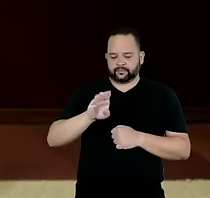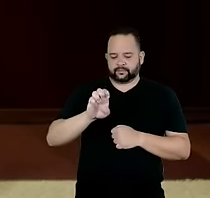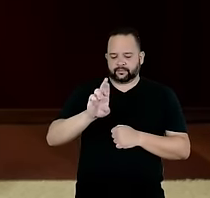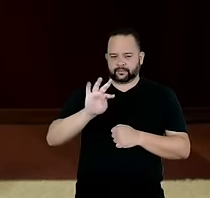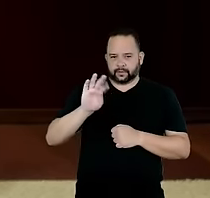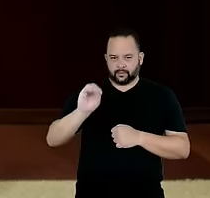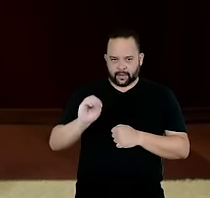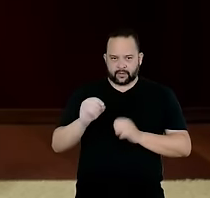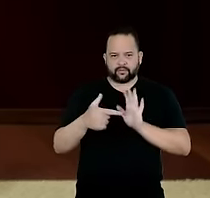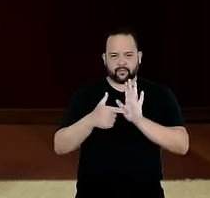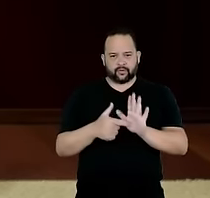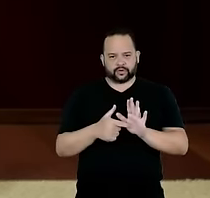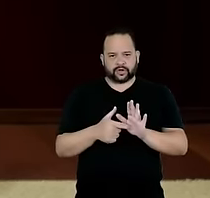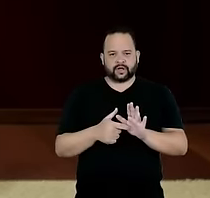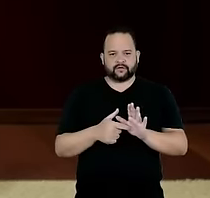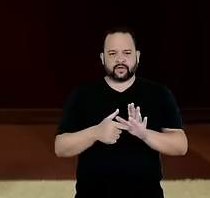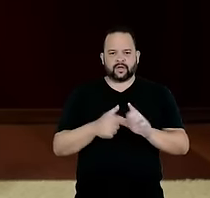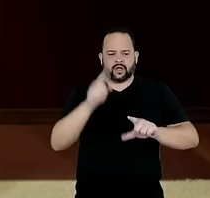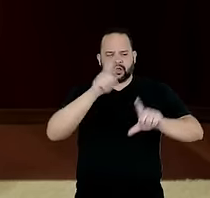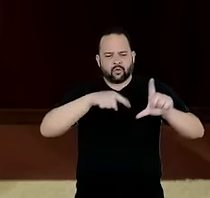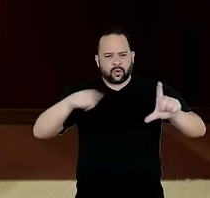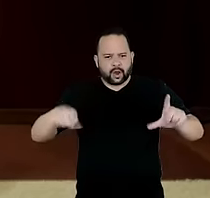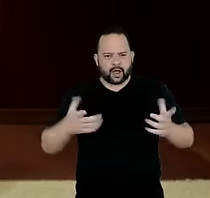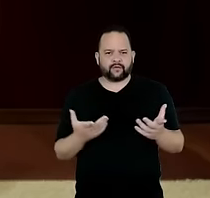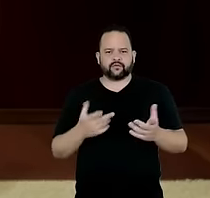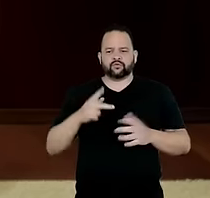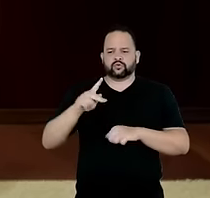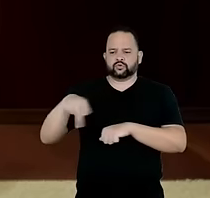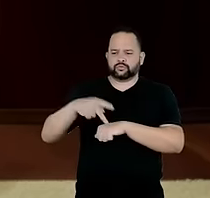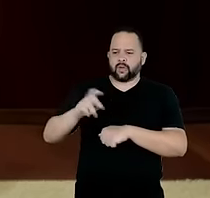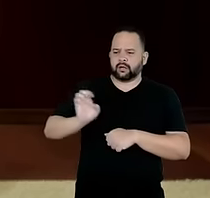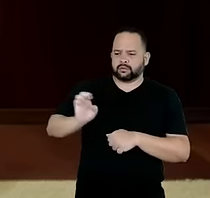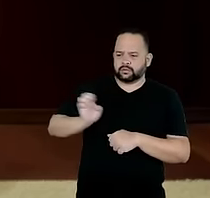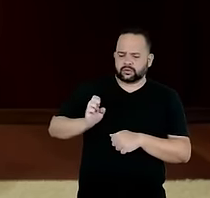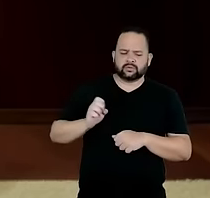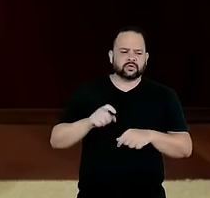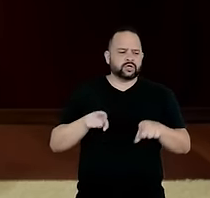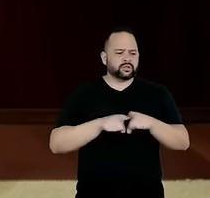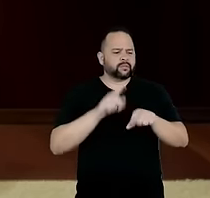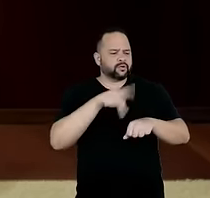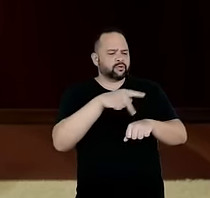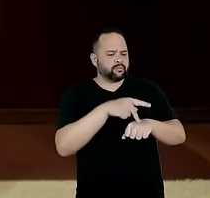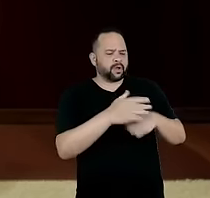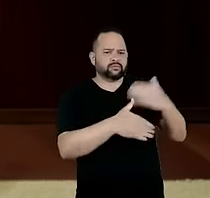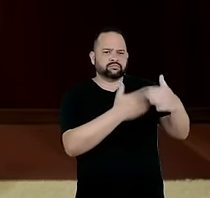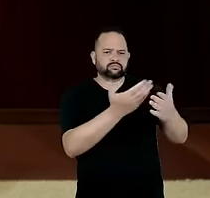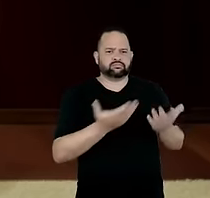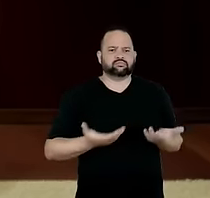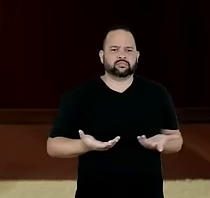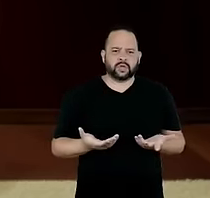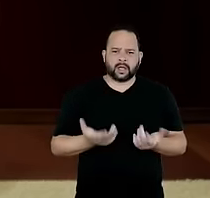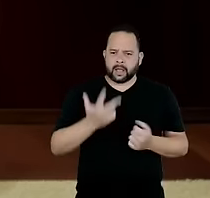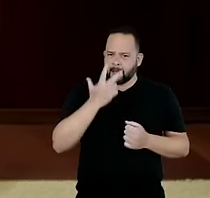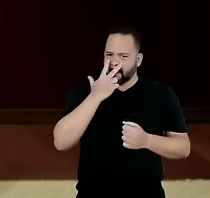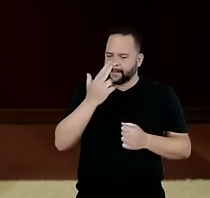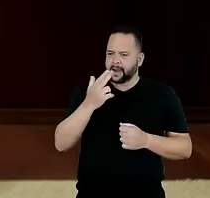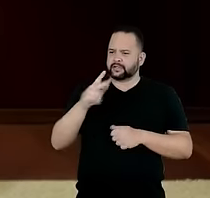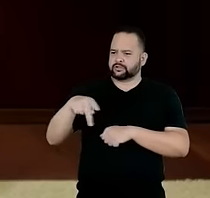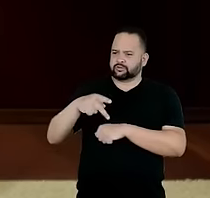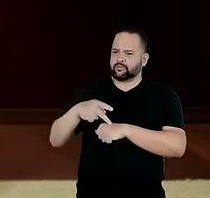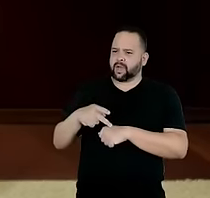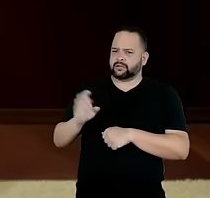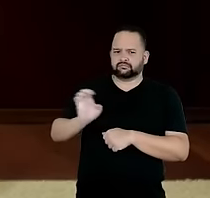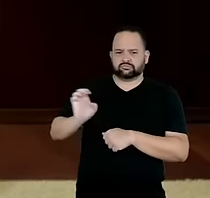emergentes e puxa me chamou muita atenção porque parece que os desenvolvidos são muito mais individados que a gente e aí a gente fala